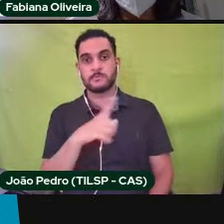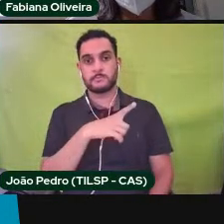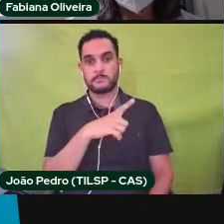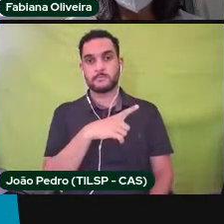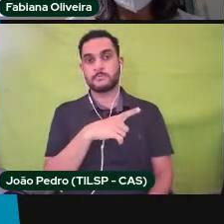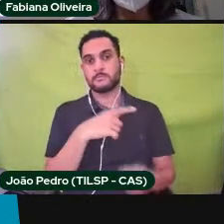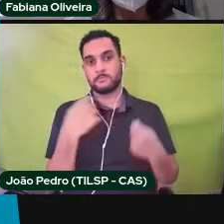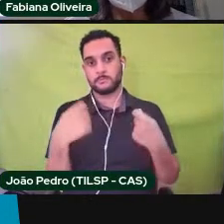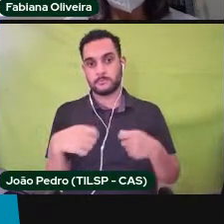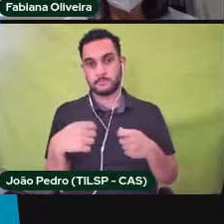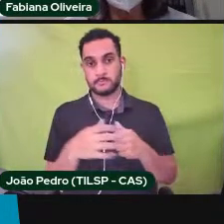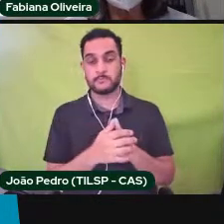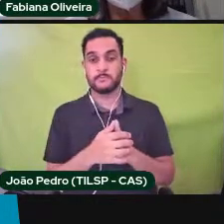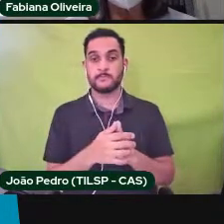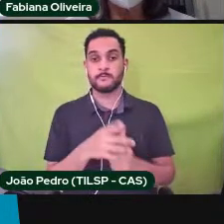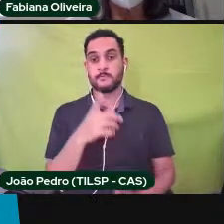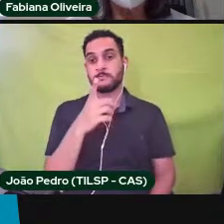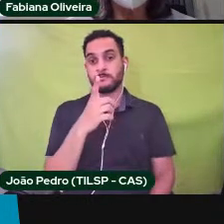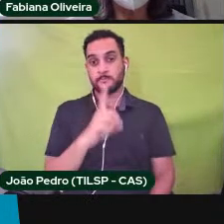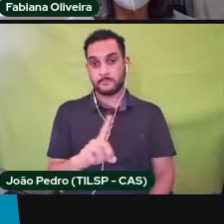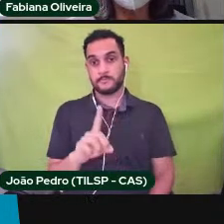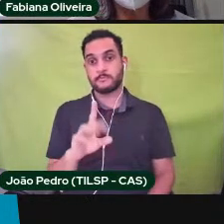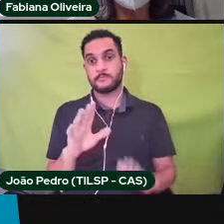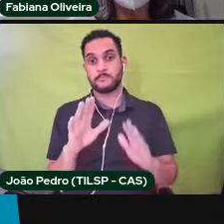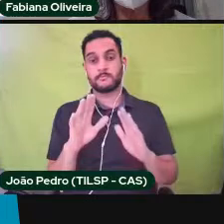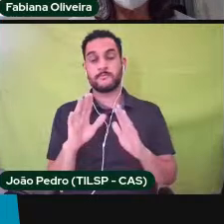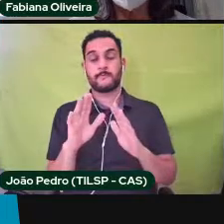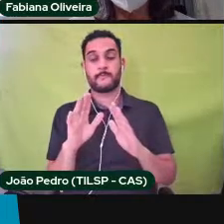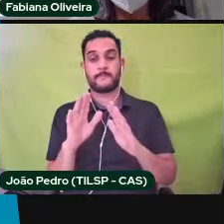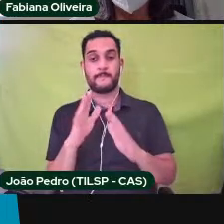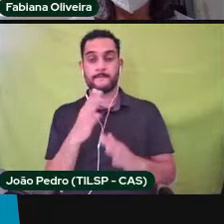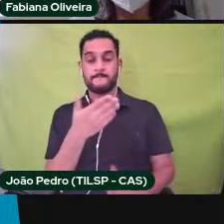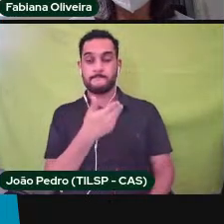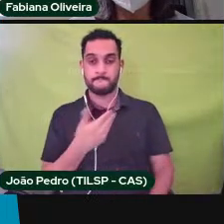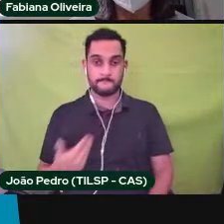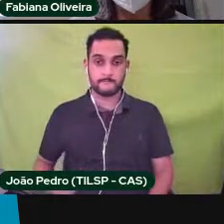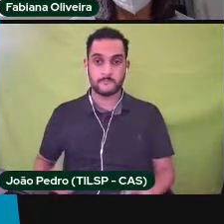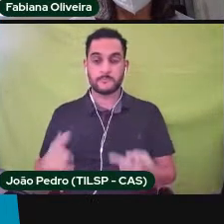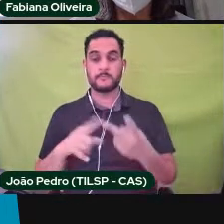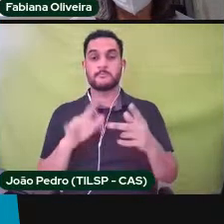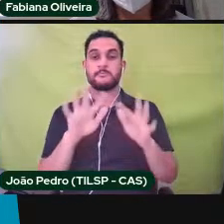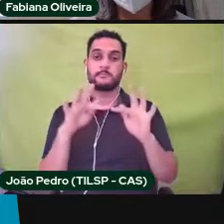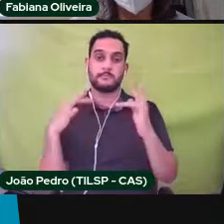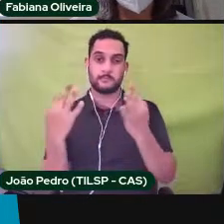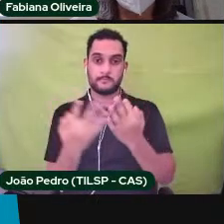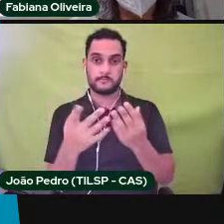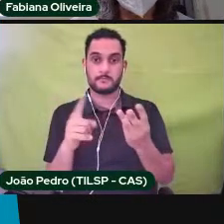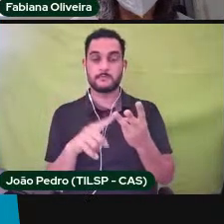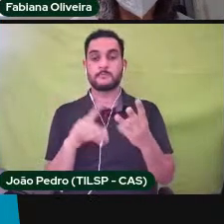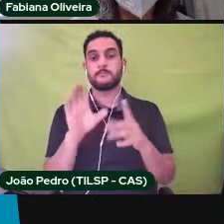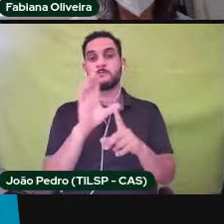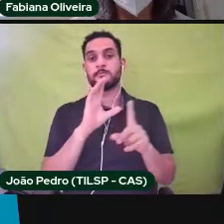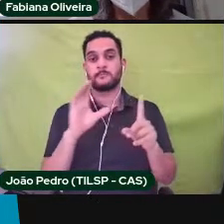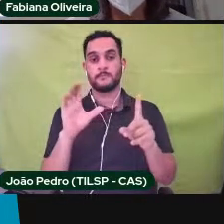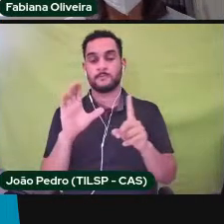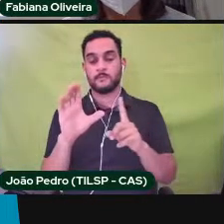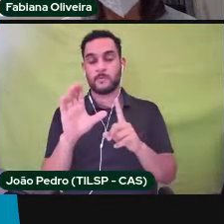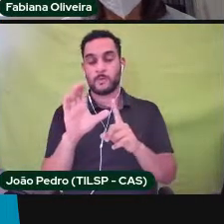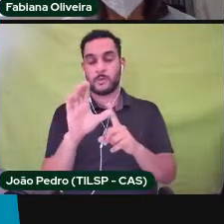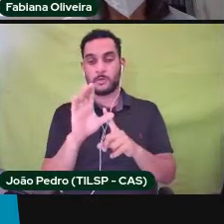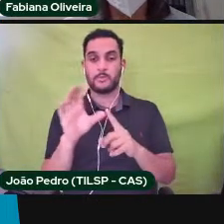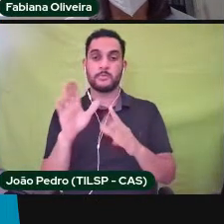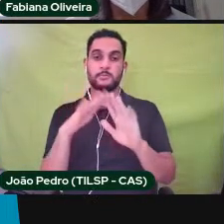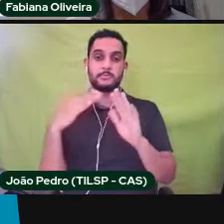Destacando ainda que é dever do Estado, da família, da comunidade escolar e da sociedade assegurar a educação